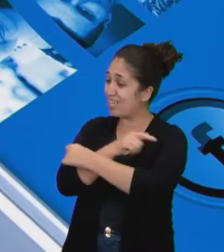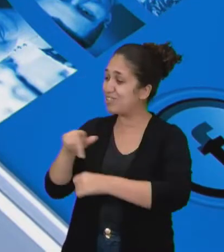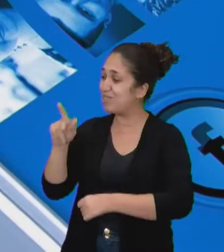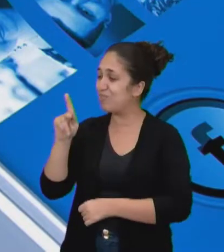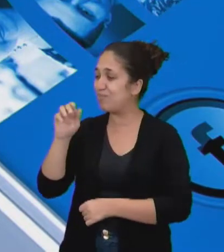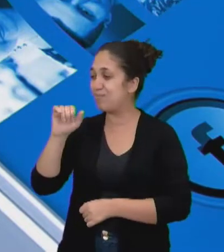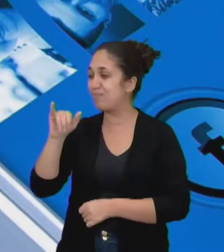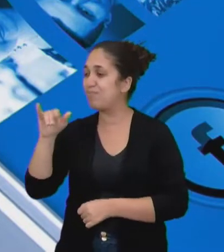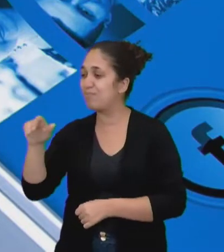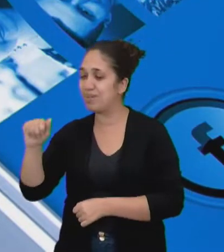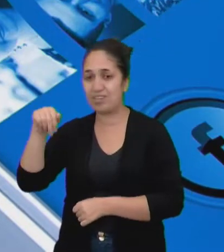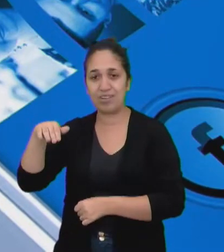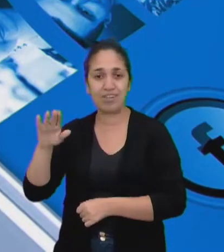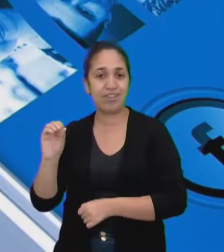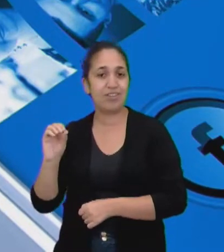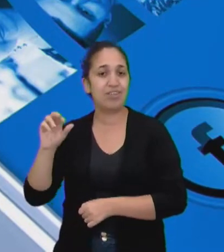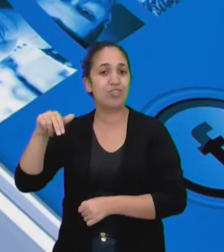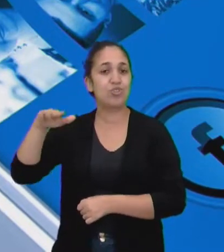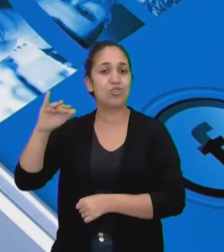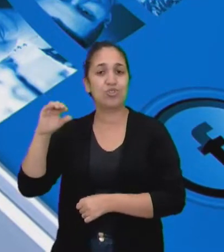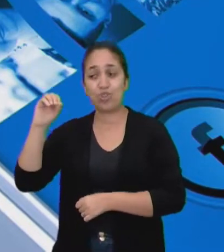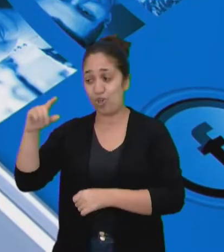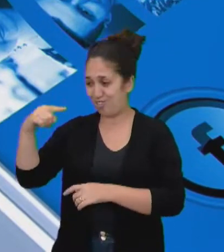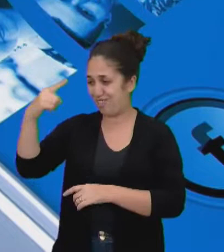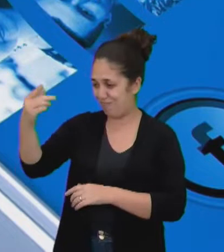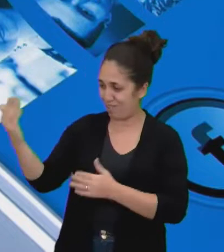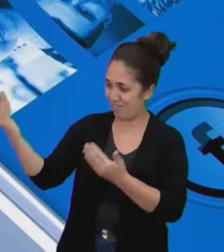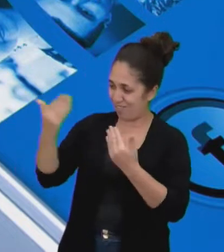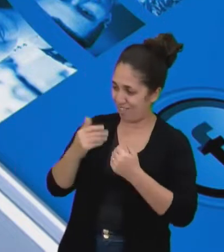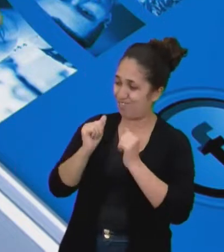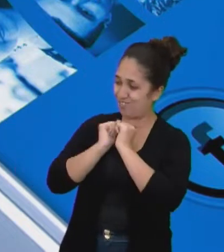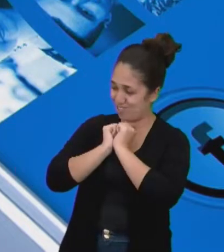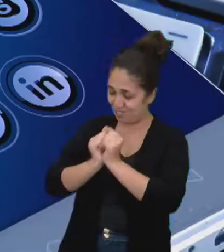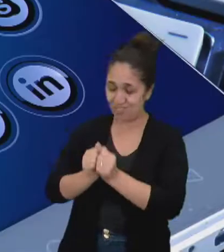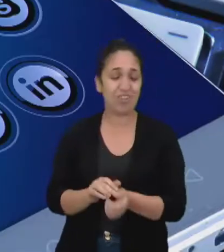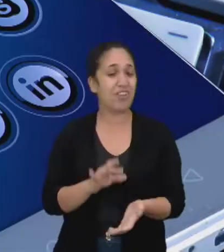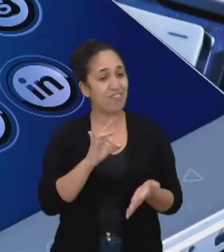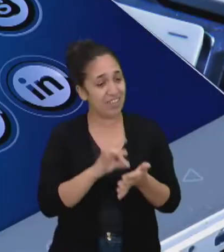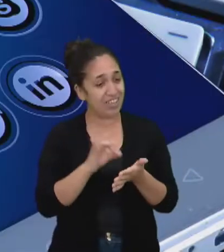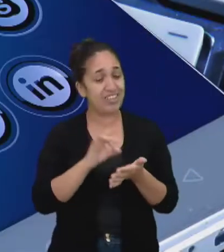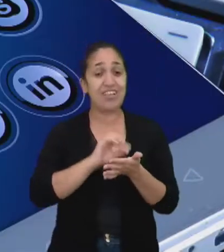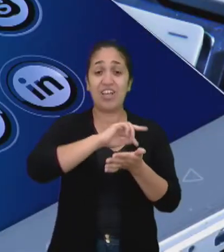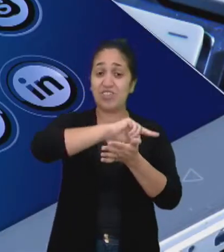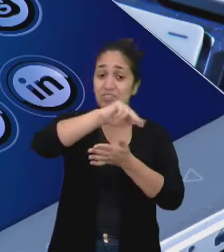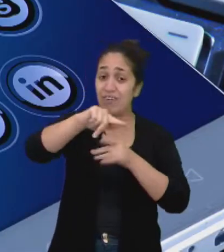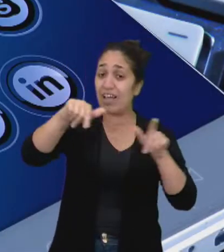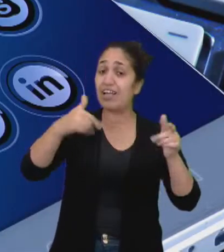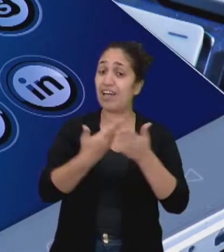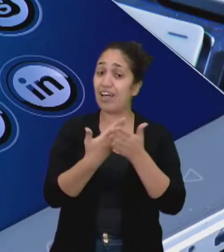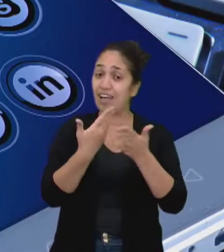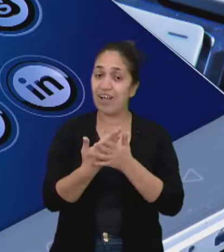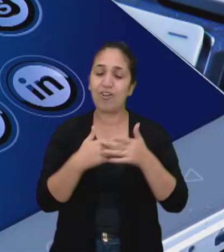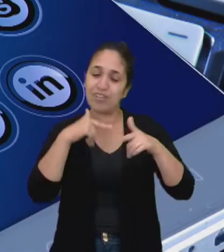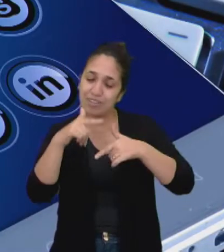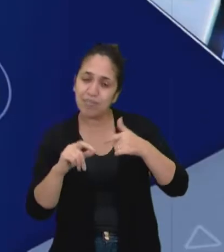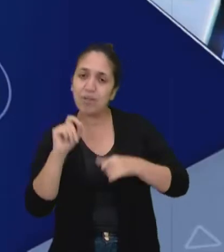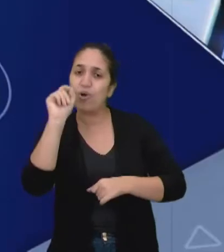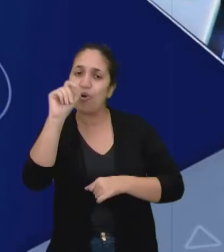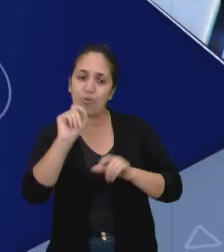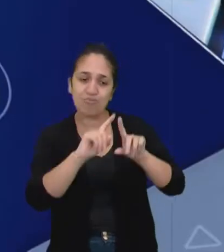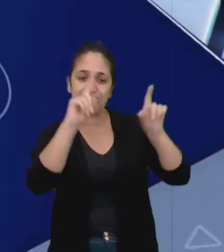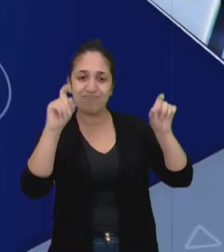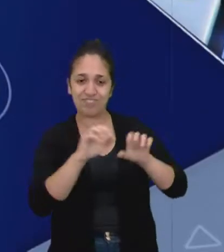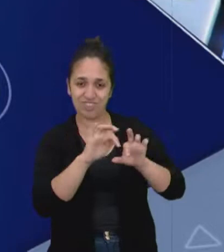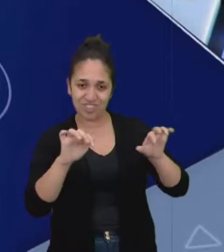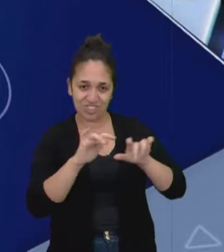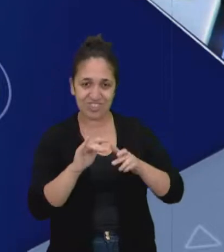Antônio Padilha, que logo mais estarão aqui conosco. Na verdade, professor, tem muitas turmas aí que estão trabalhando dessa forma, digital. É verdade. Esse